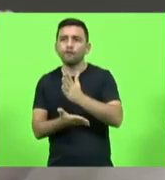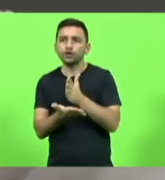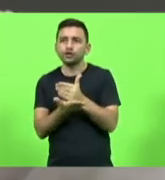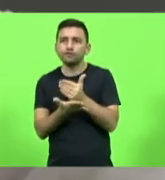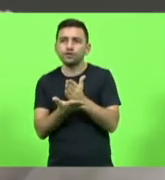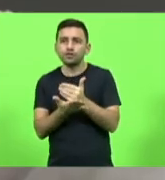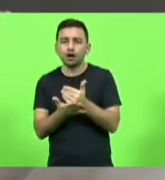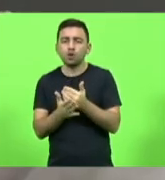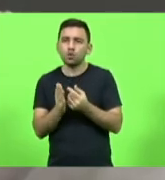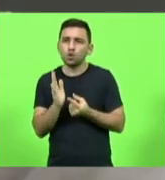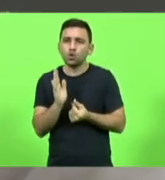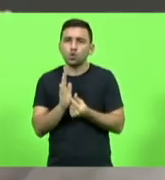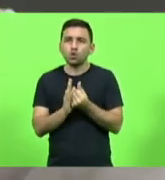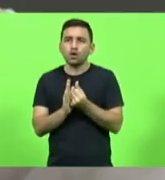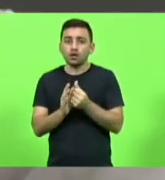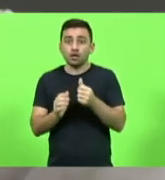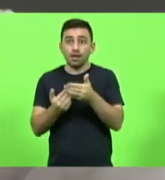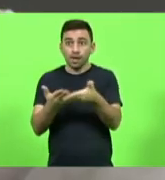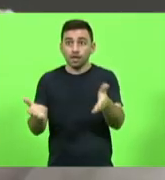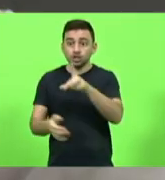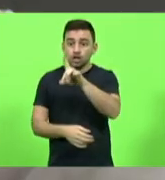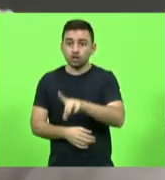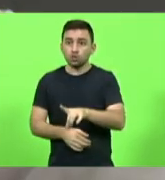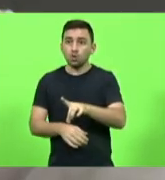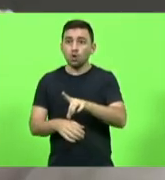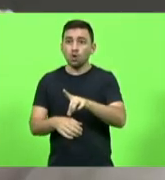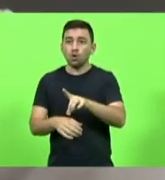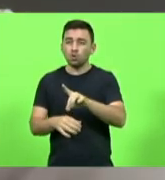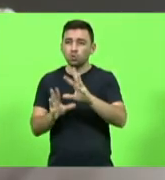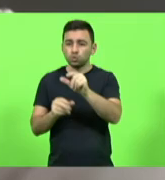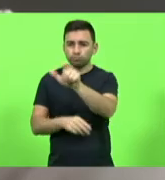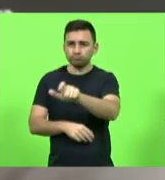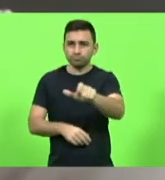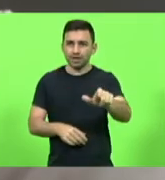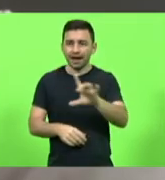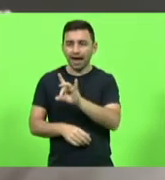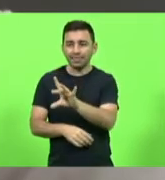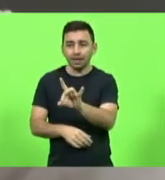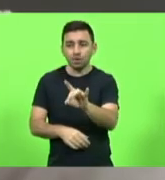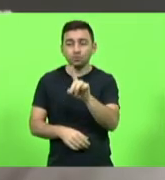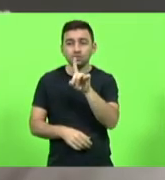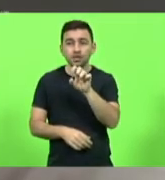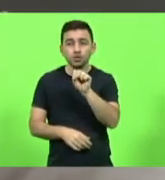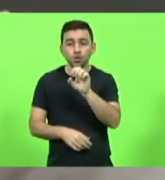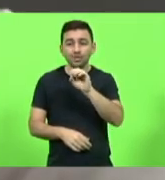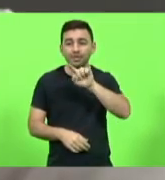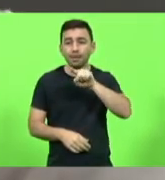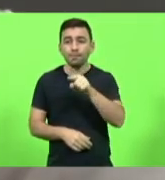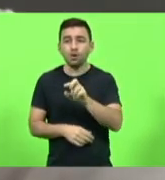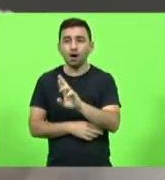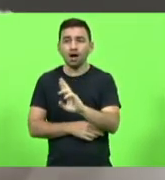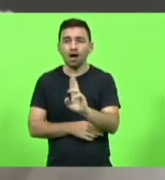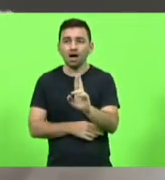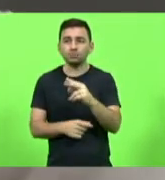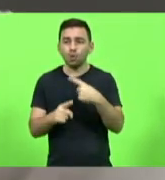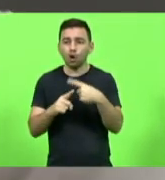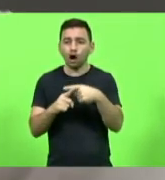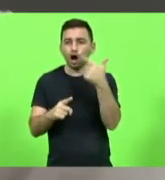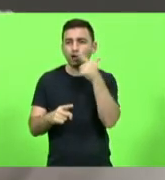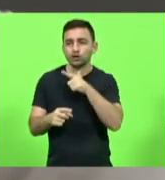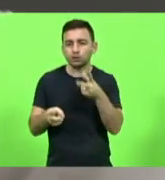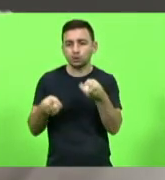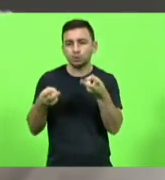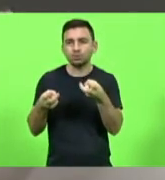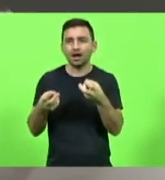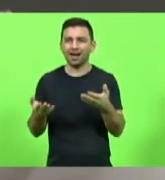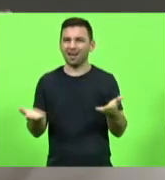dos seus diretores vai ganhar mais de R$180 mil por a divisão de lucros, porque a Celesc deu lucro. Na hora de